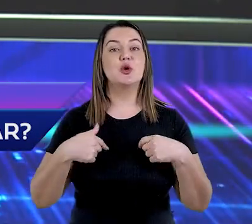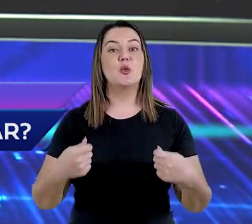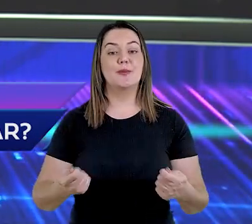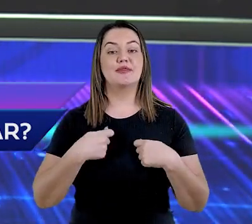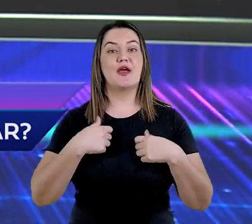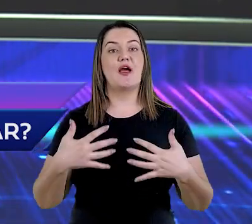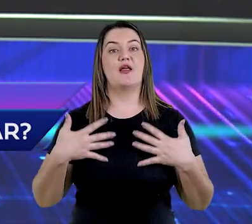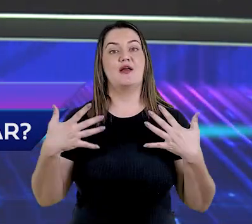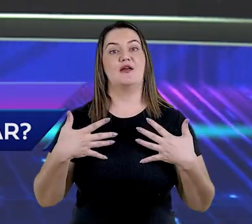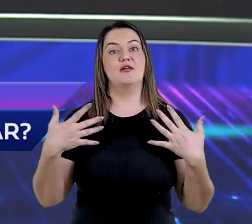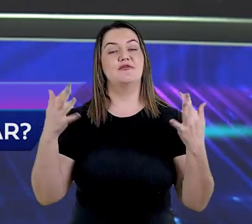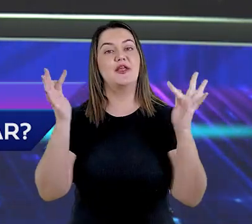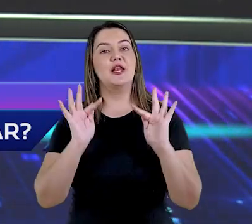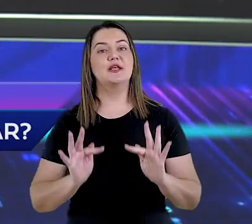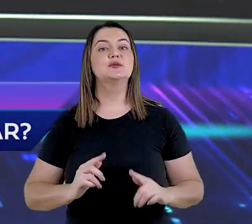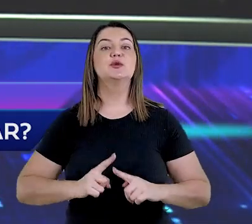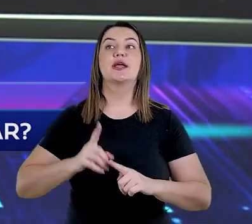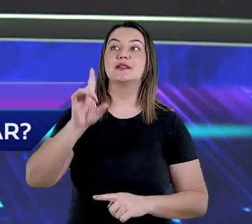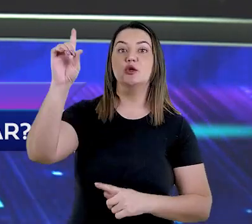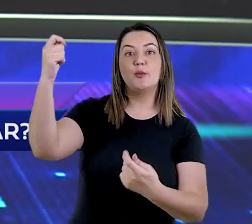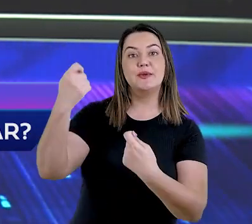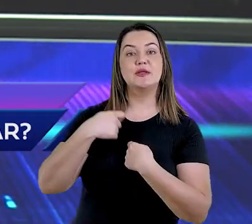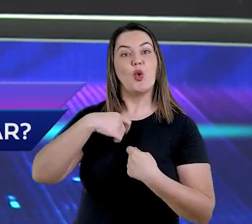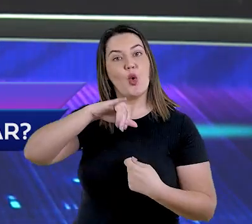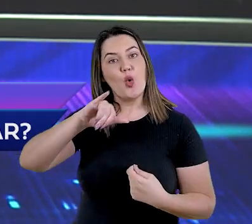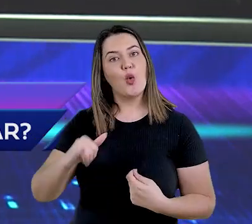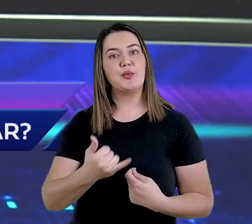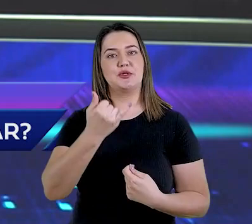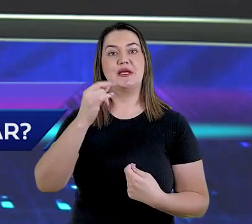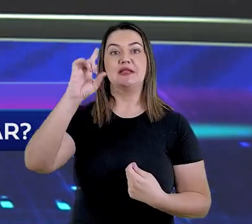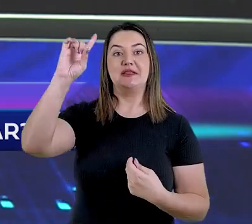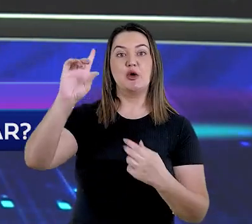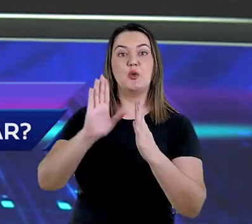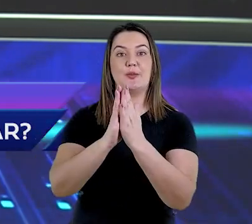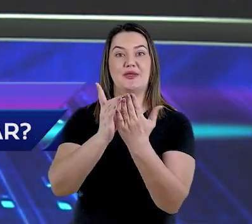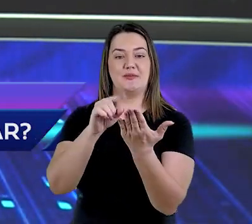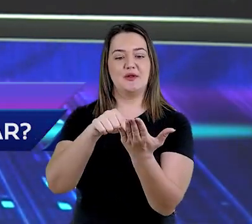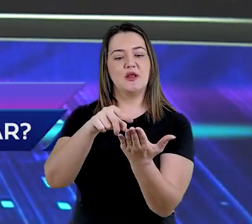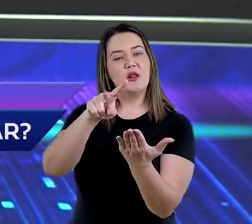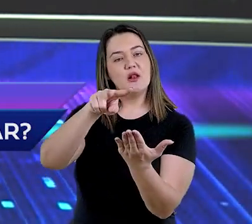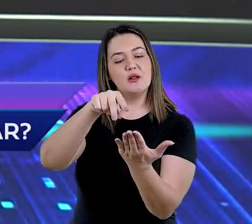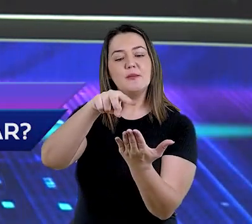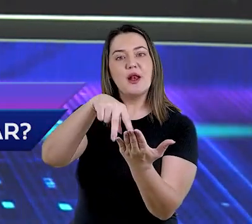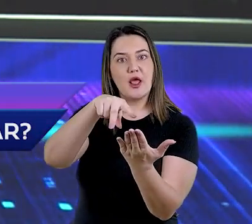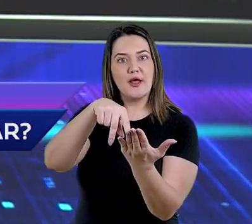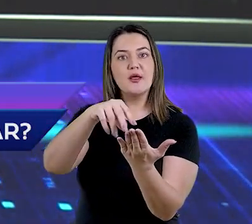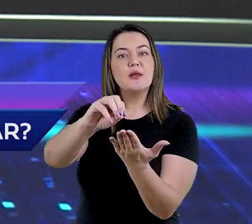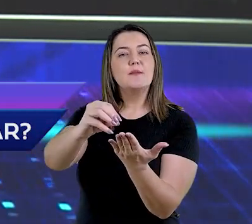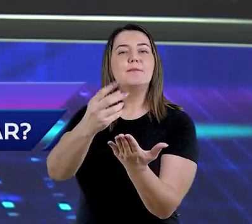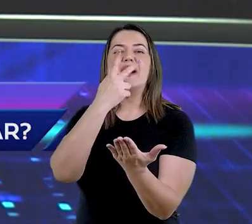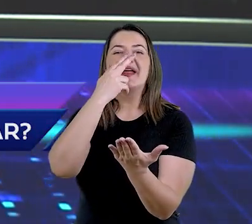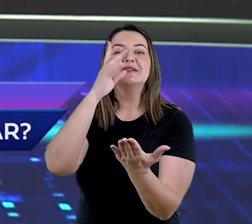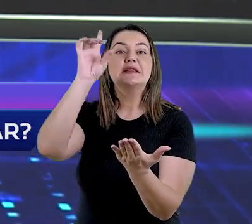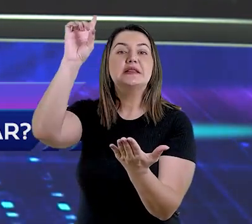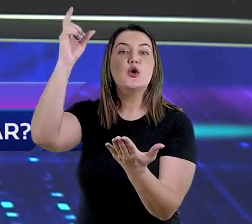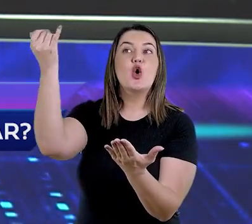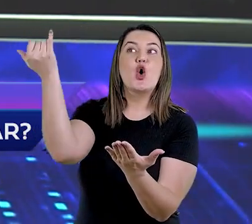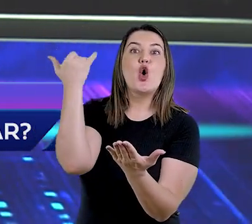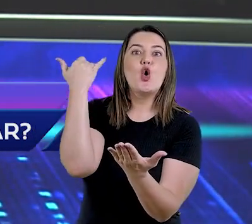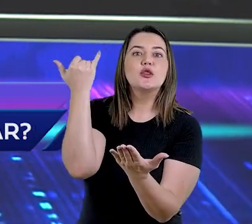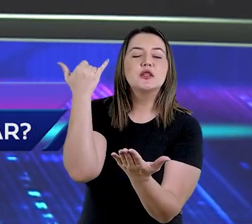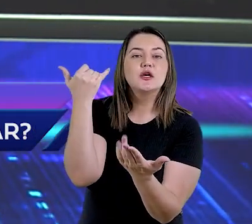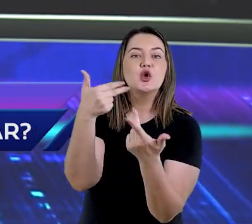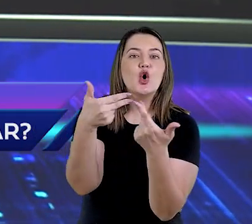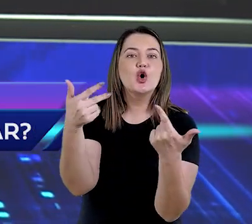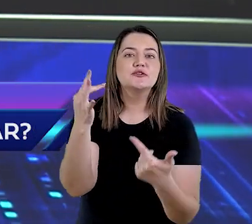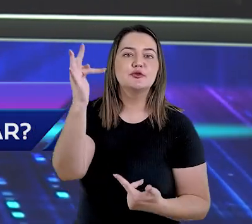porque Deus me deu uma oportunidade. Deus está me contando aquilo que vai acontecer. É quando você está,